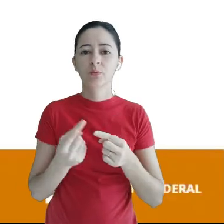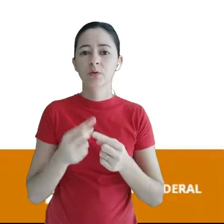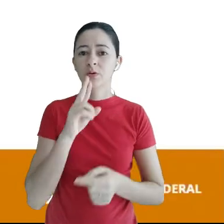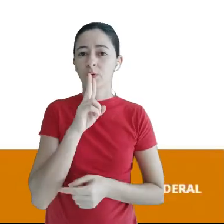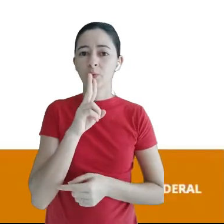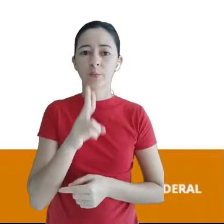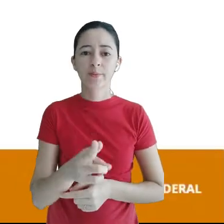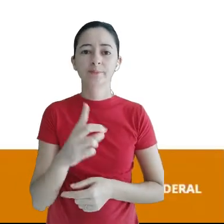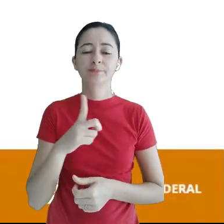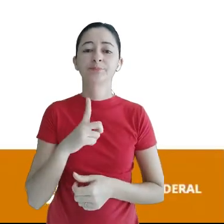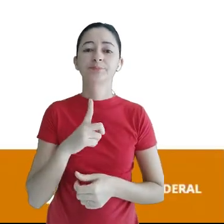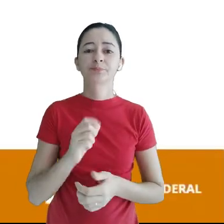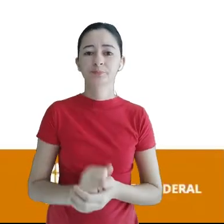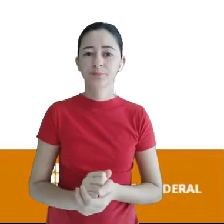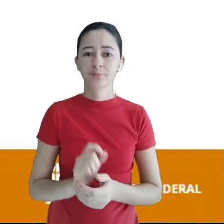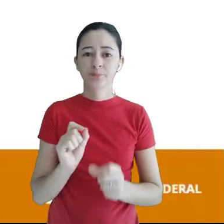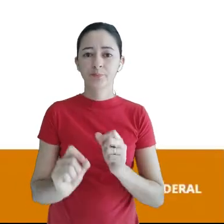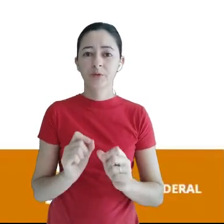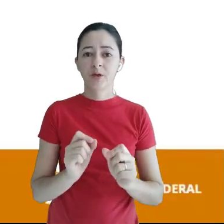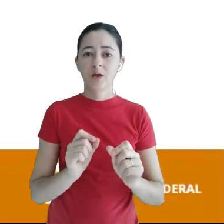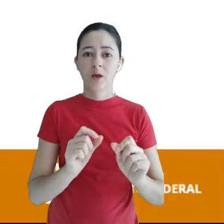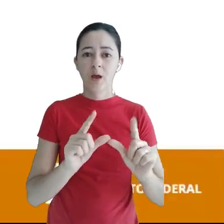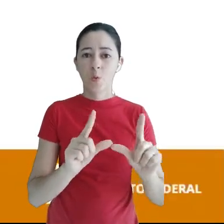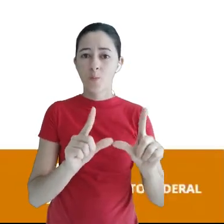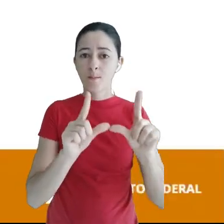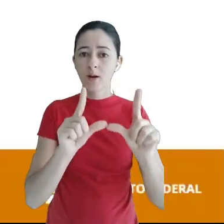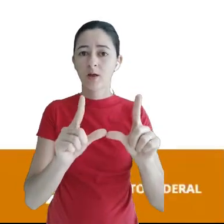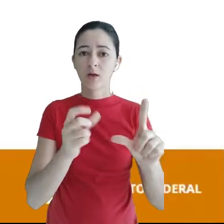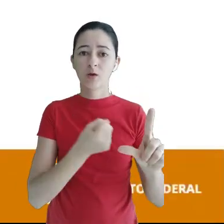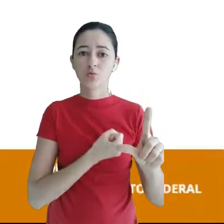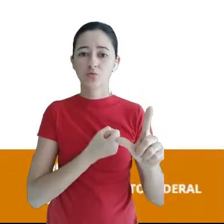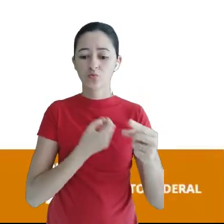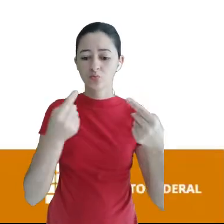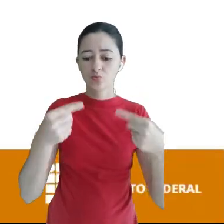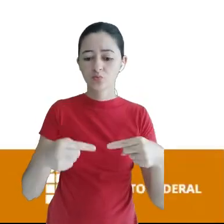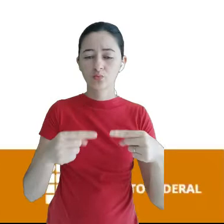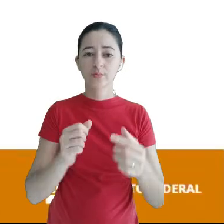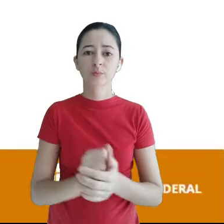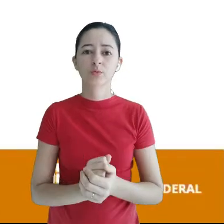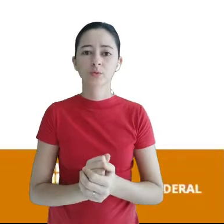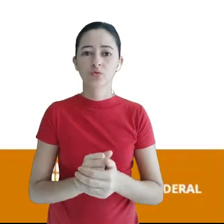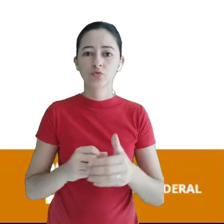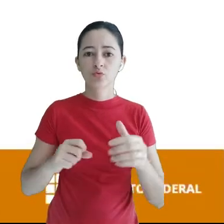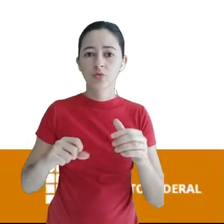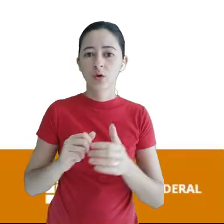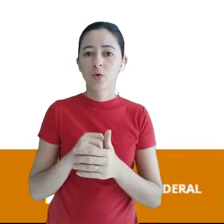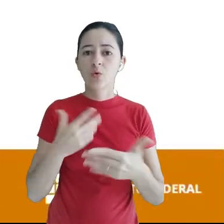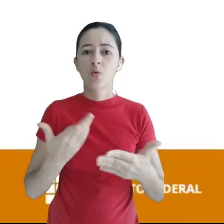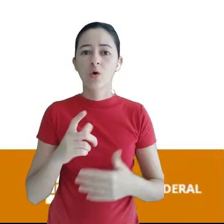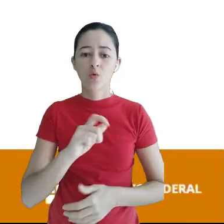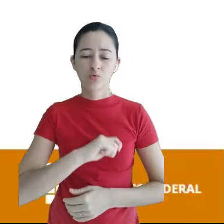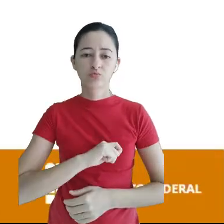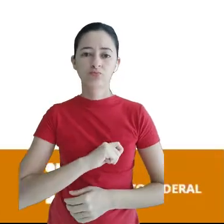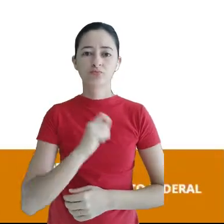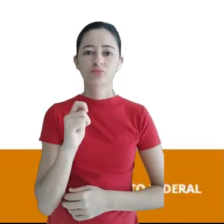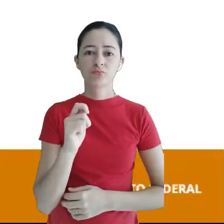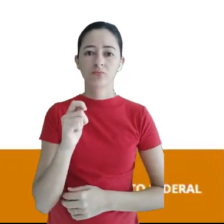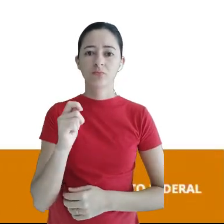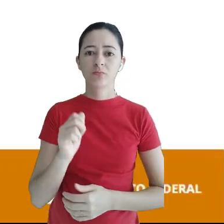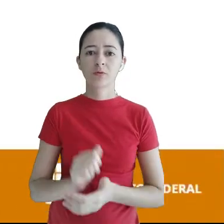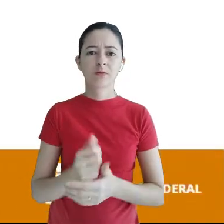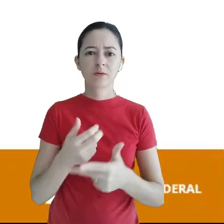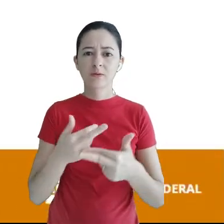Porque o resultado envolve o quê? Qual for o placar, quais for o número de cartões, o número de falta,